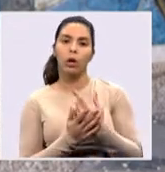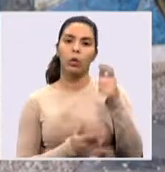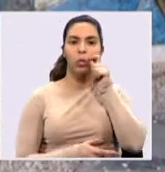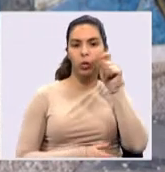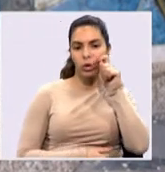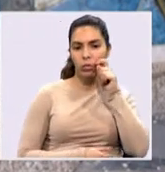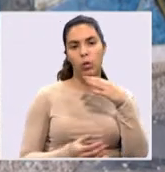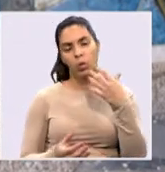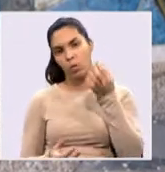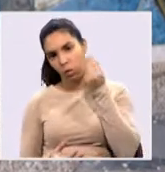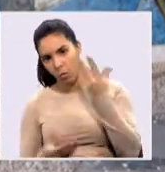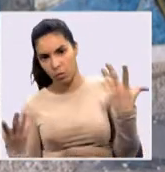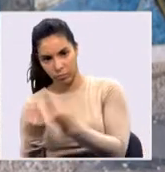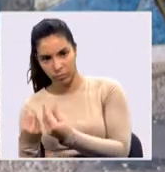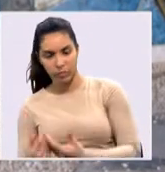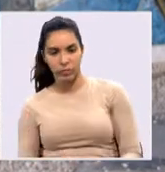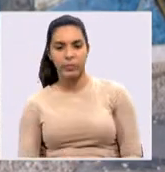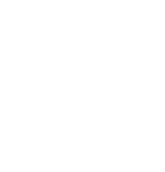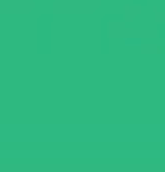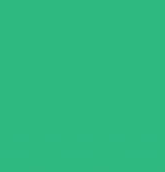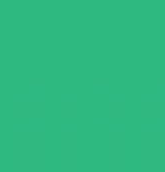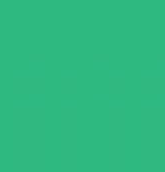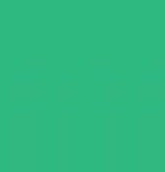utiliza tecnologia live streaming no turismo.